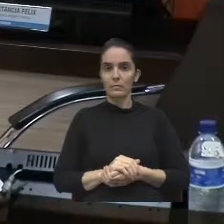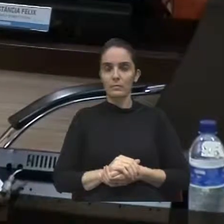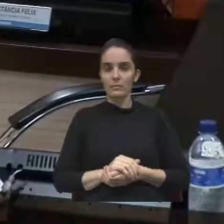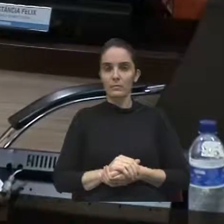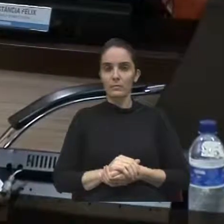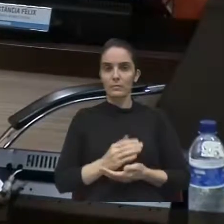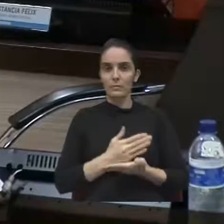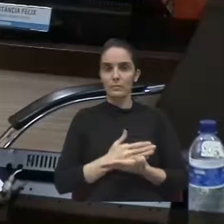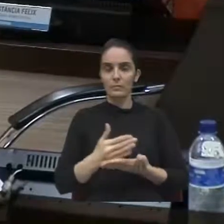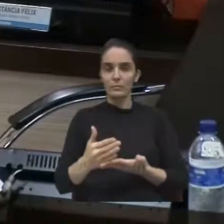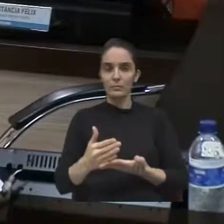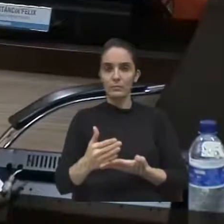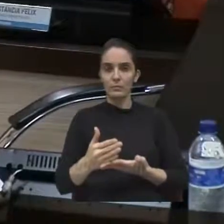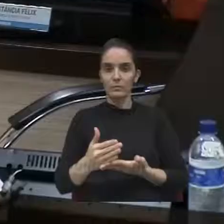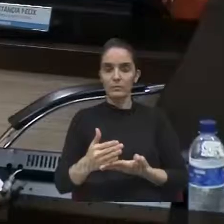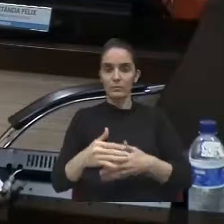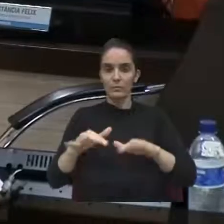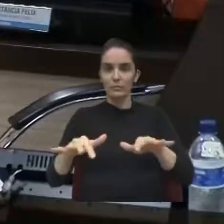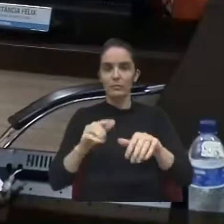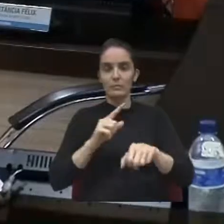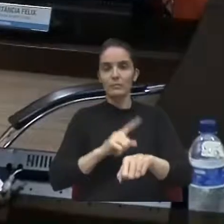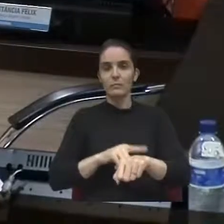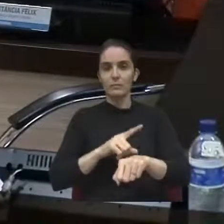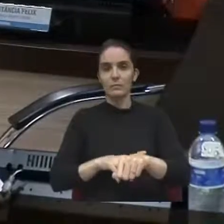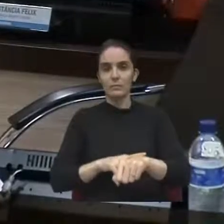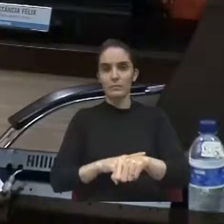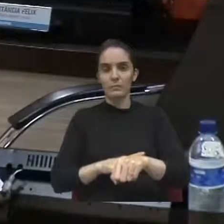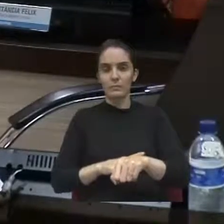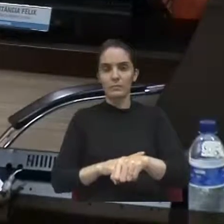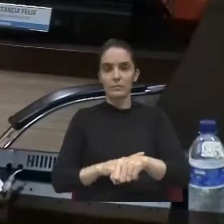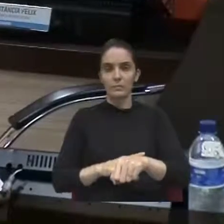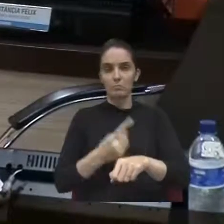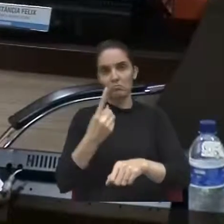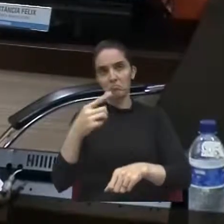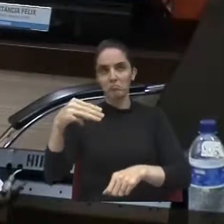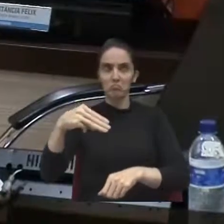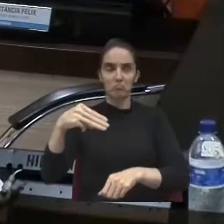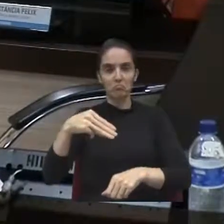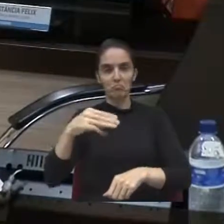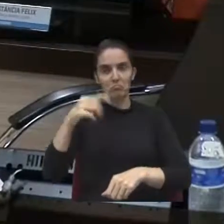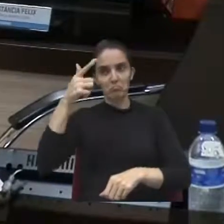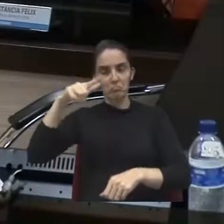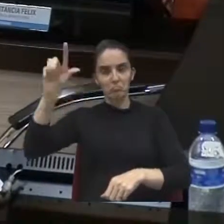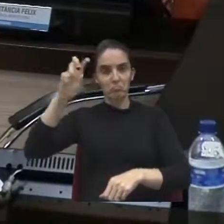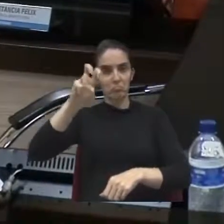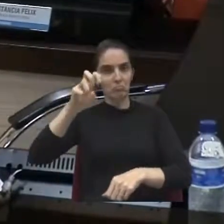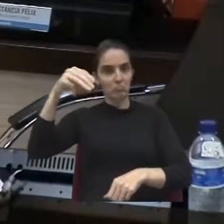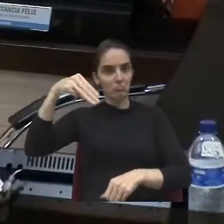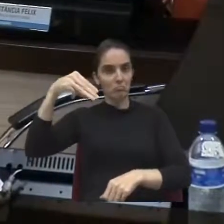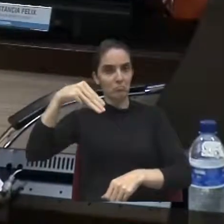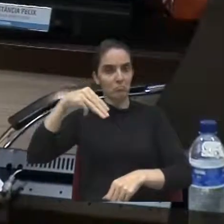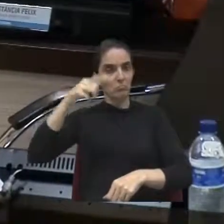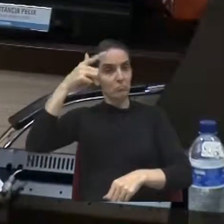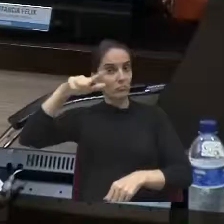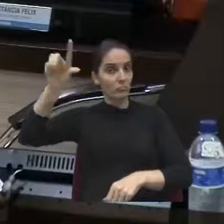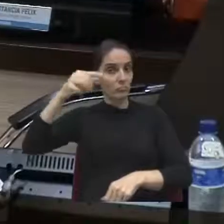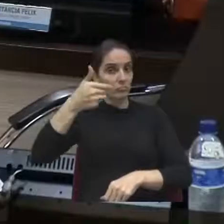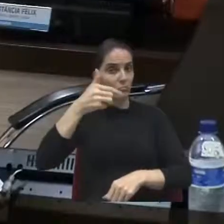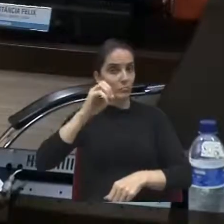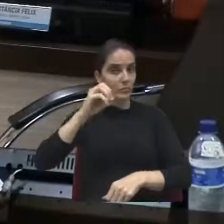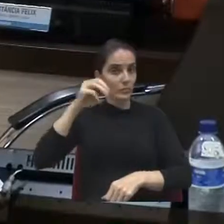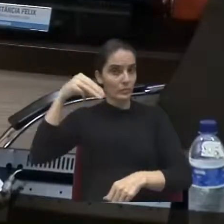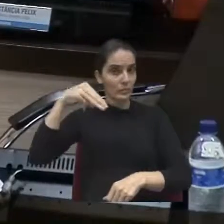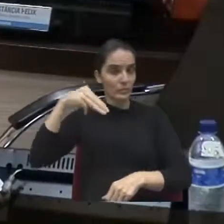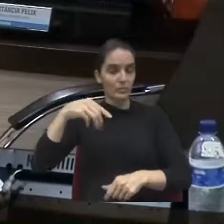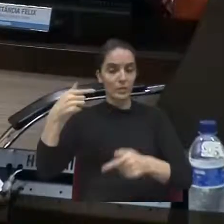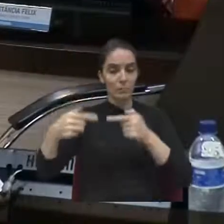com o prazo de, em algumas casas, 1 minuto, outras 5, outras 10, justamente com a ideia de embate, quando está